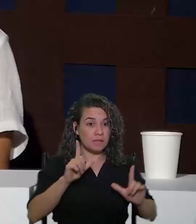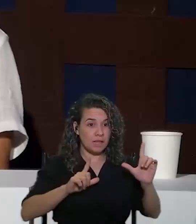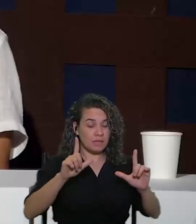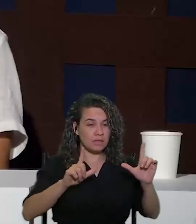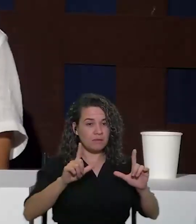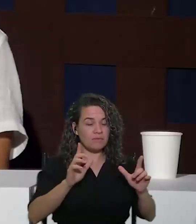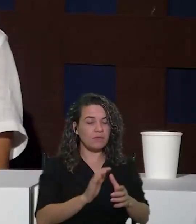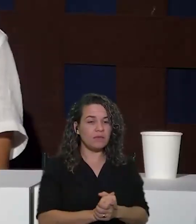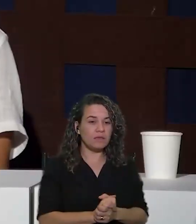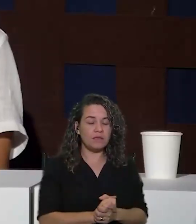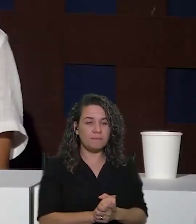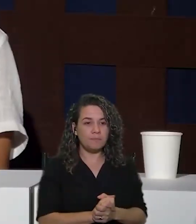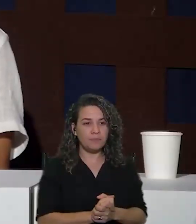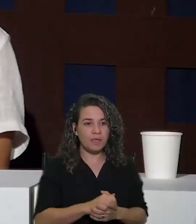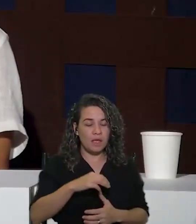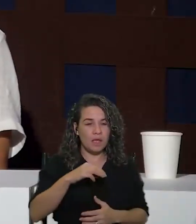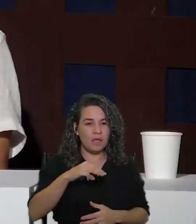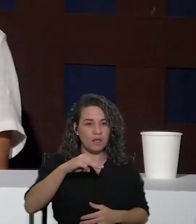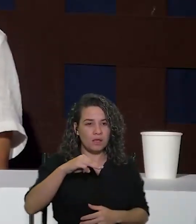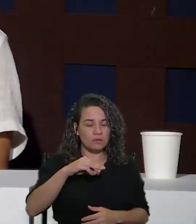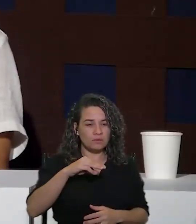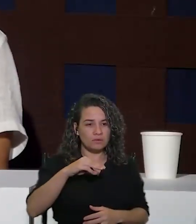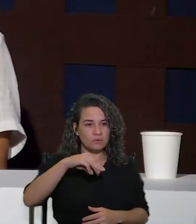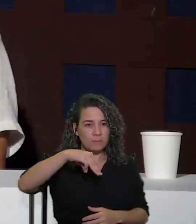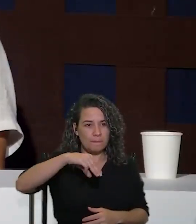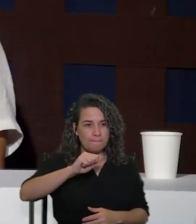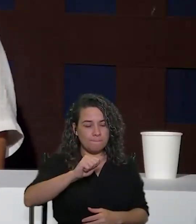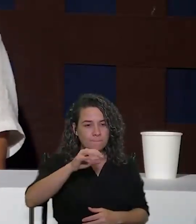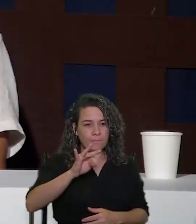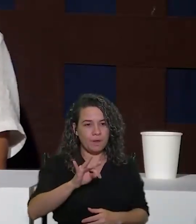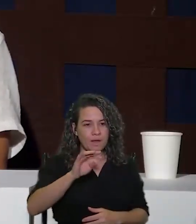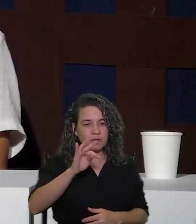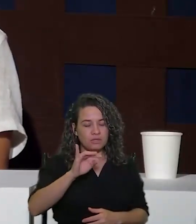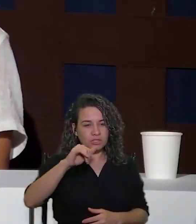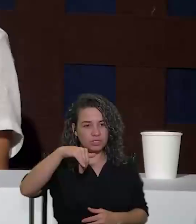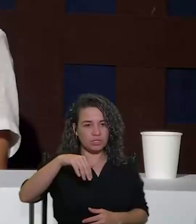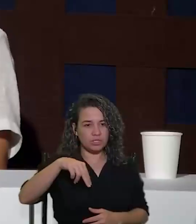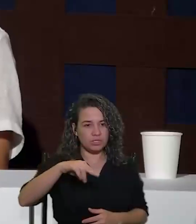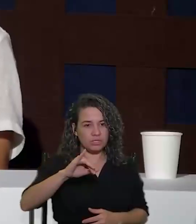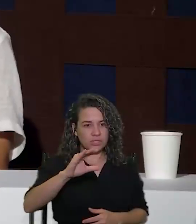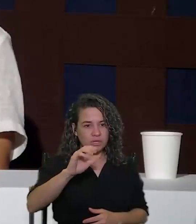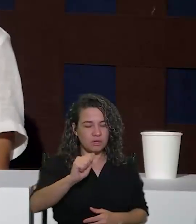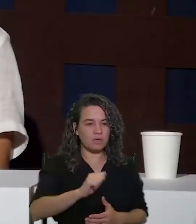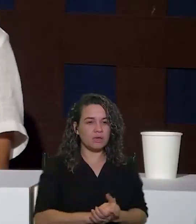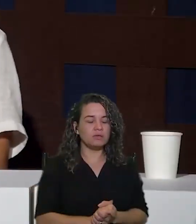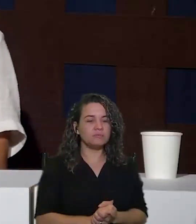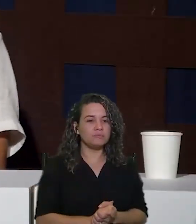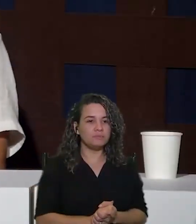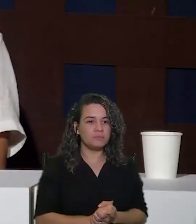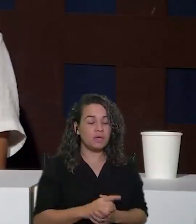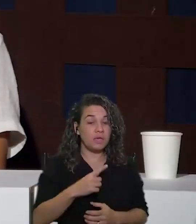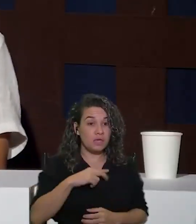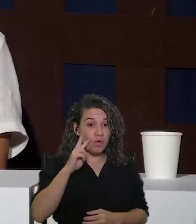da colonização, e há vários depoimentos de moradores. E um depoimento específico que me tocou muito foi